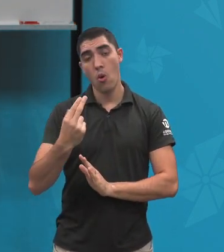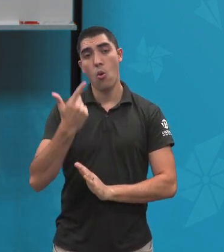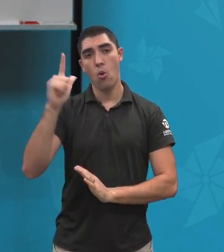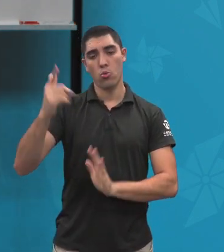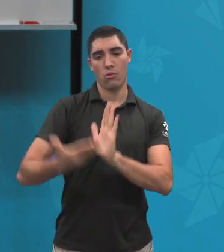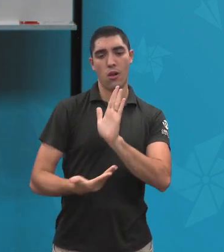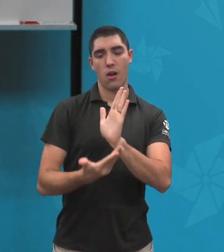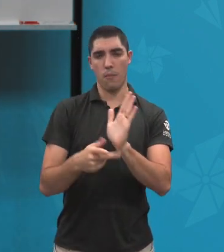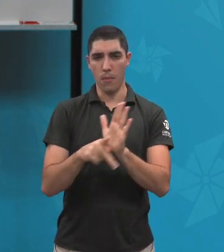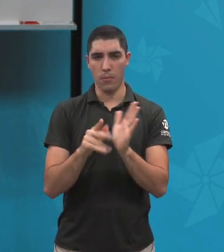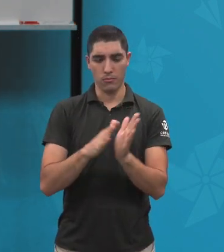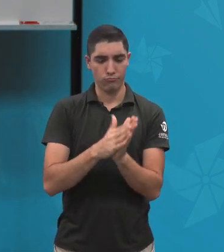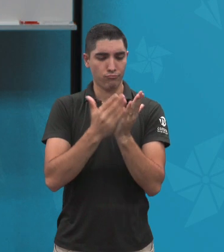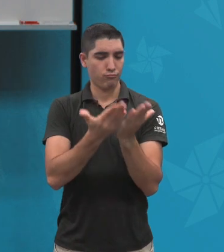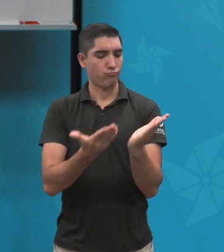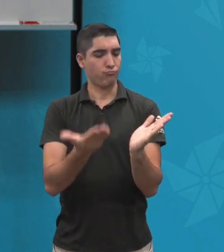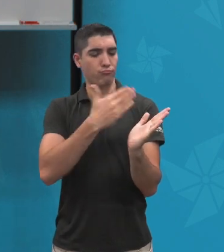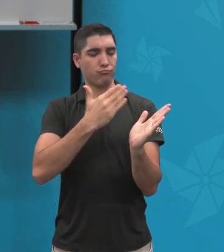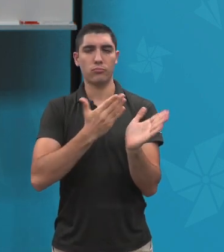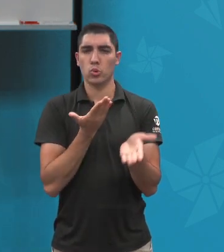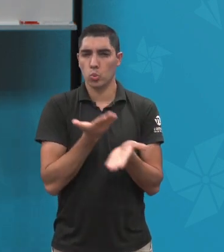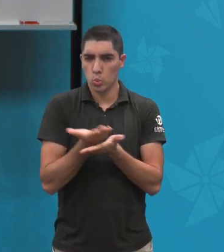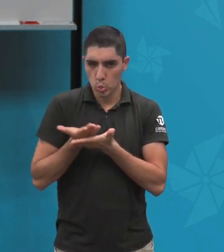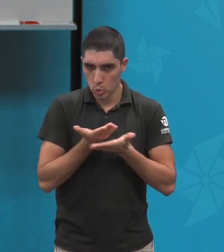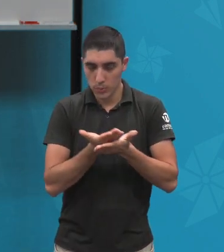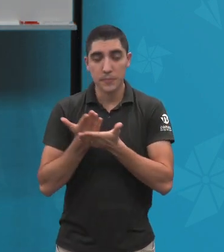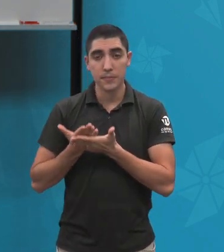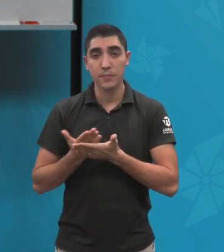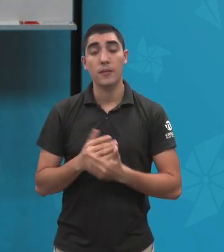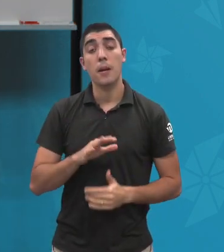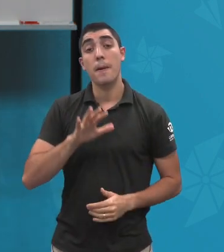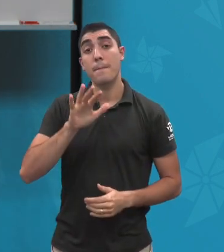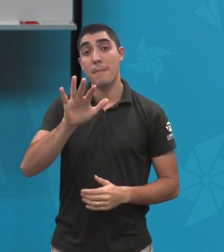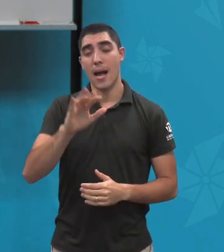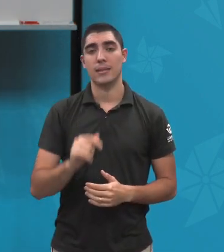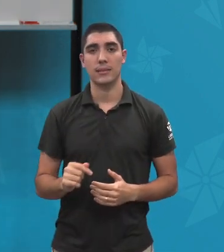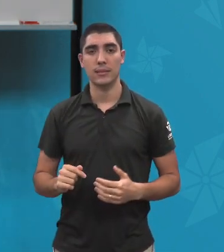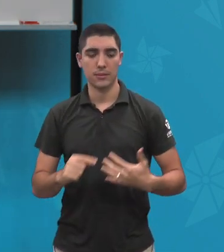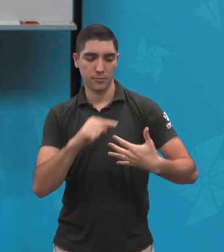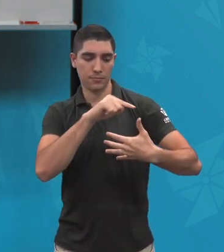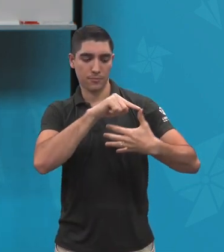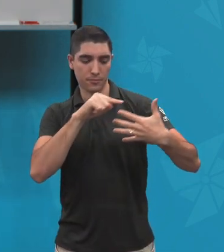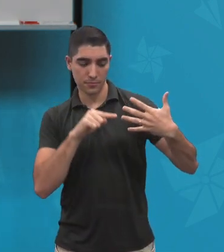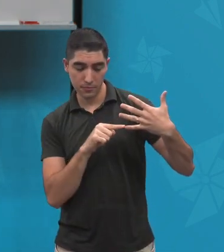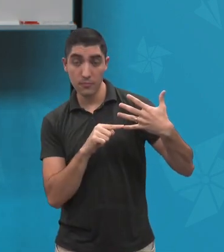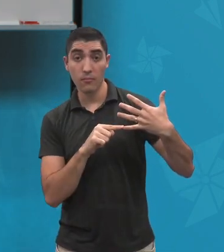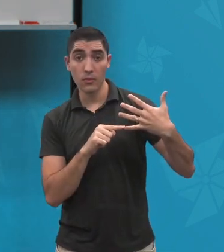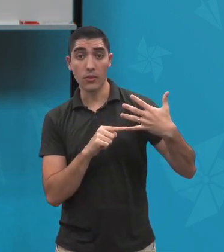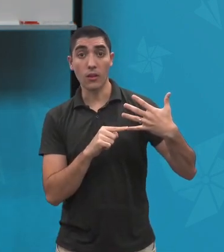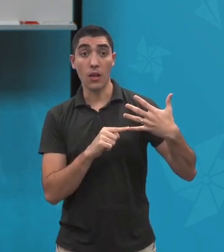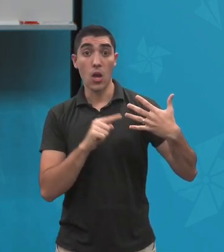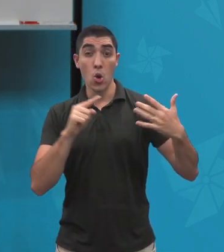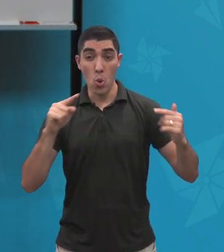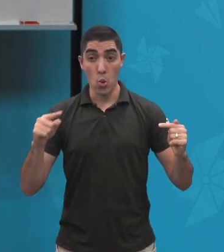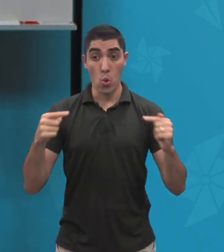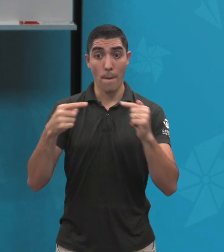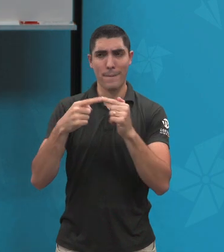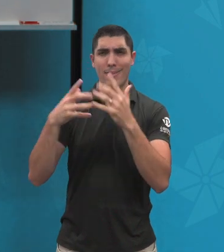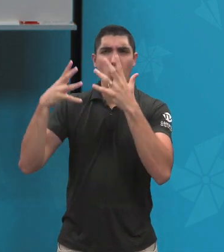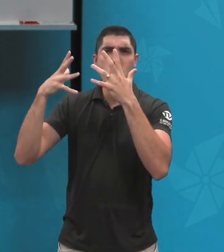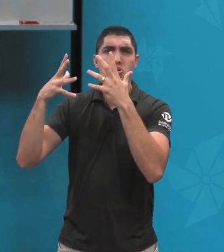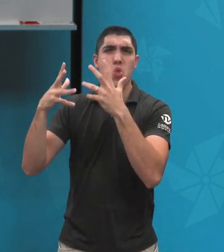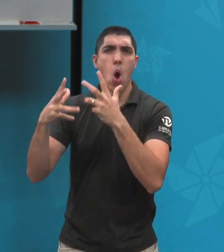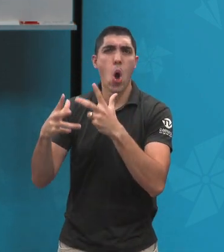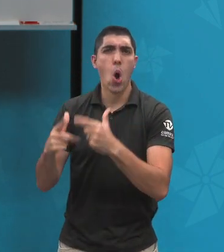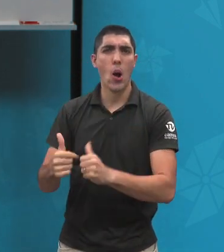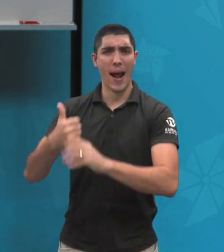estudam, mas também a gente pode considerar que não são todas as características que a